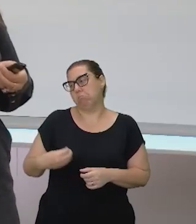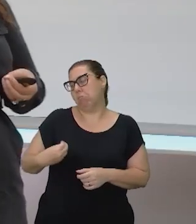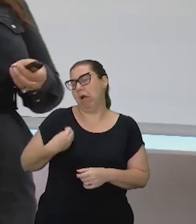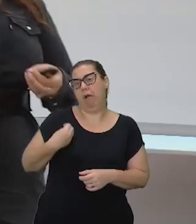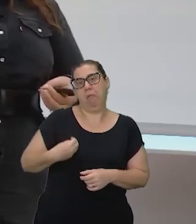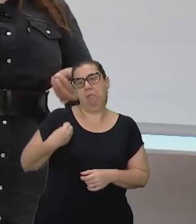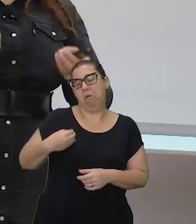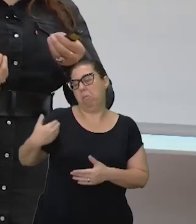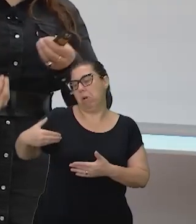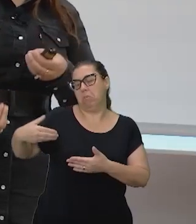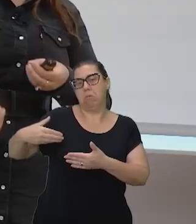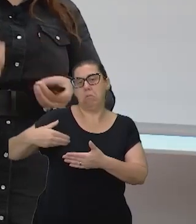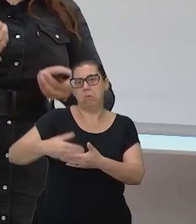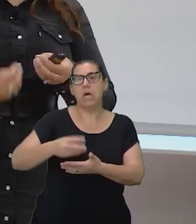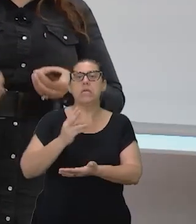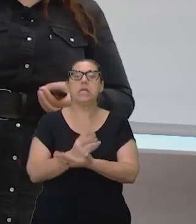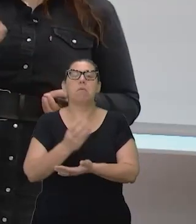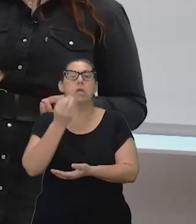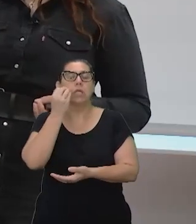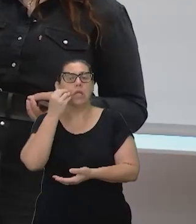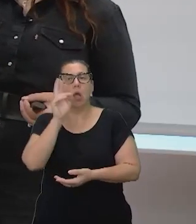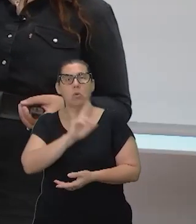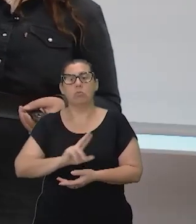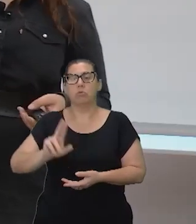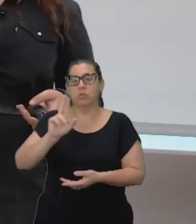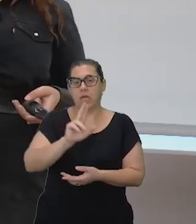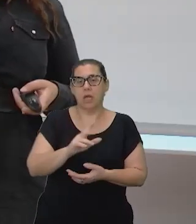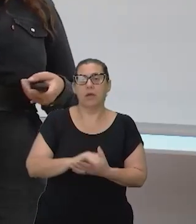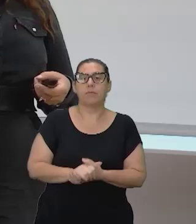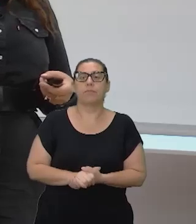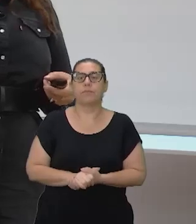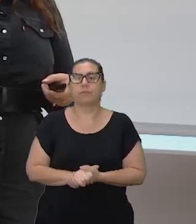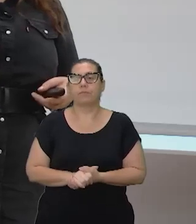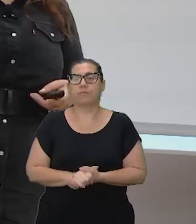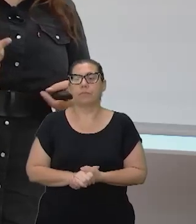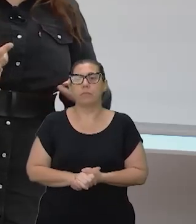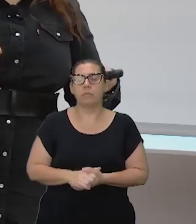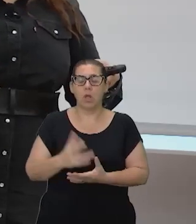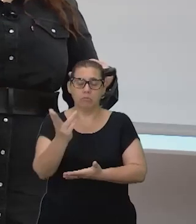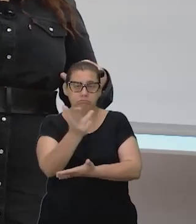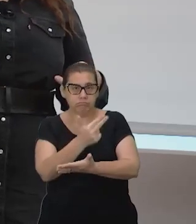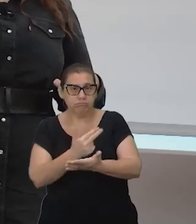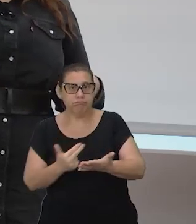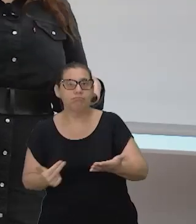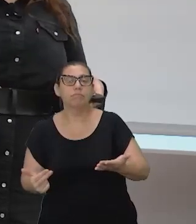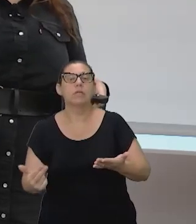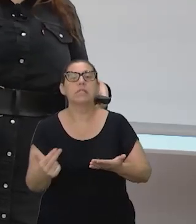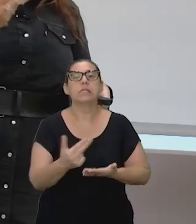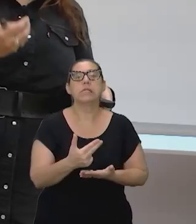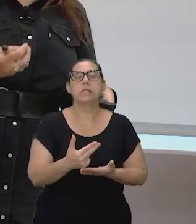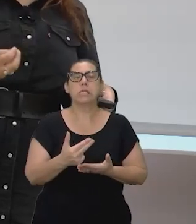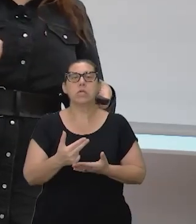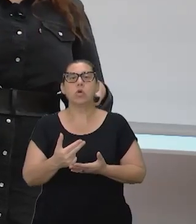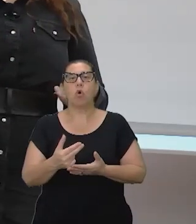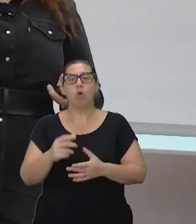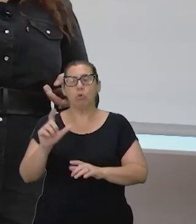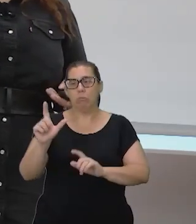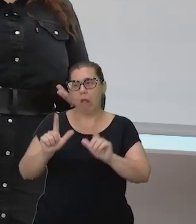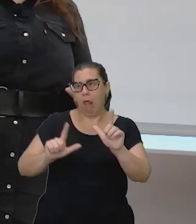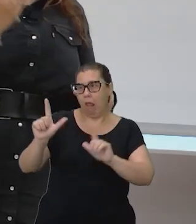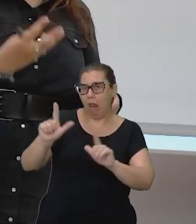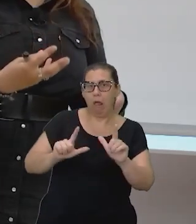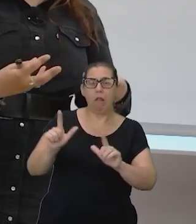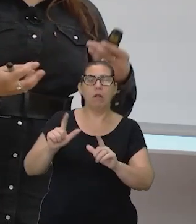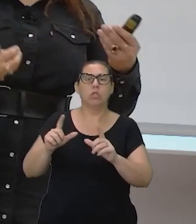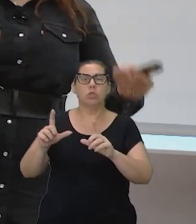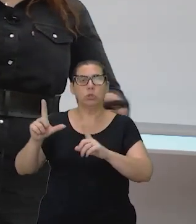do seu dia a dia, você sempre vai procurar utilizar, então, né, desenhos, formas mais abstratas,